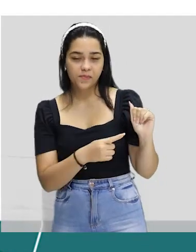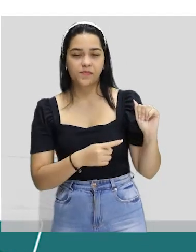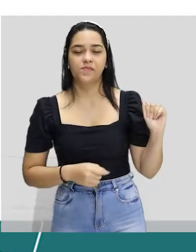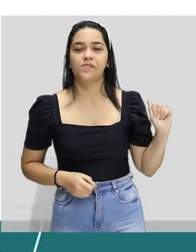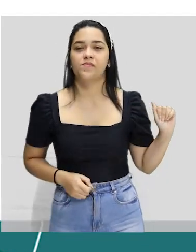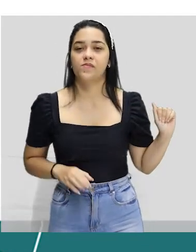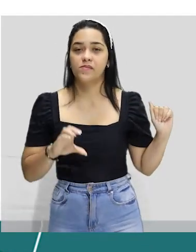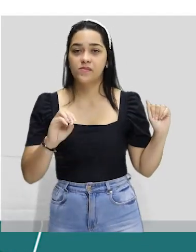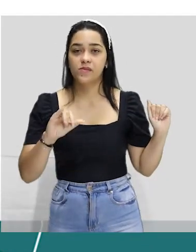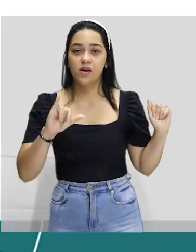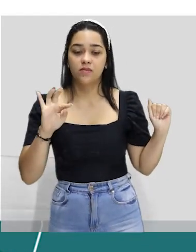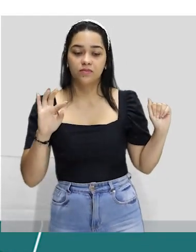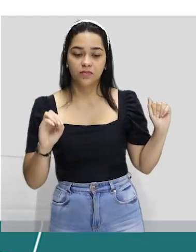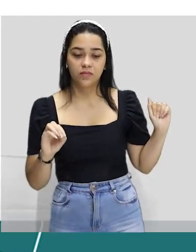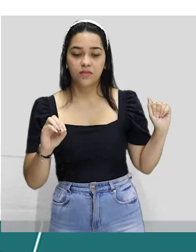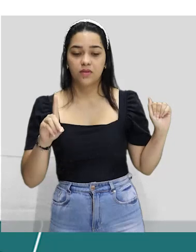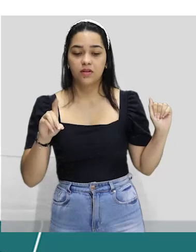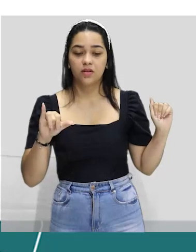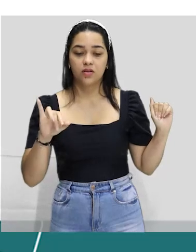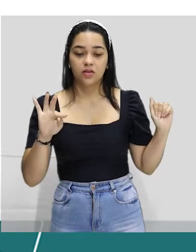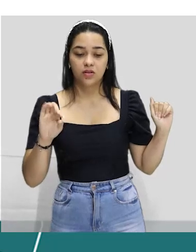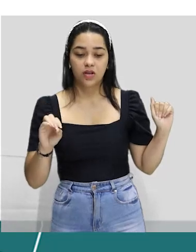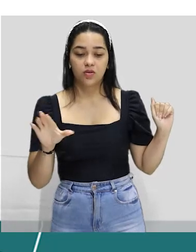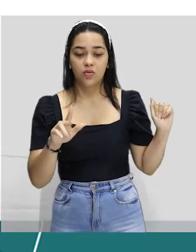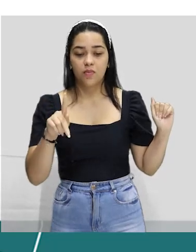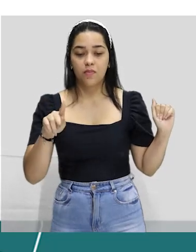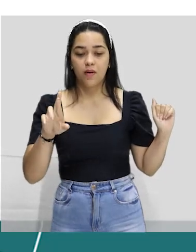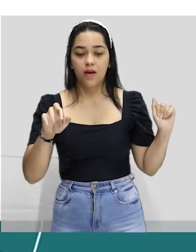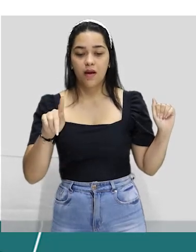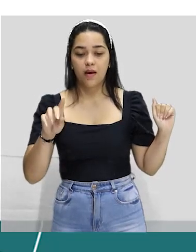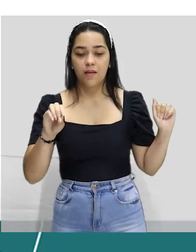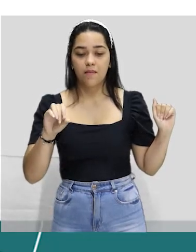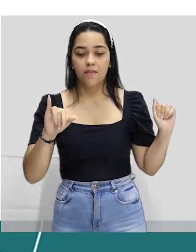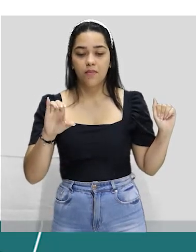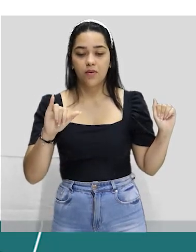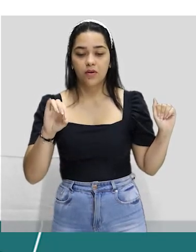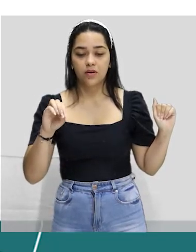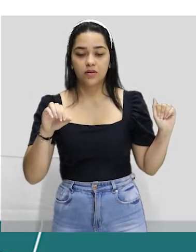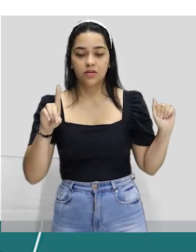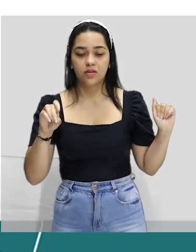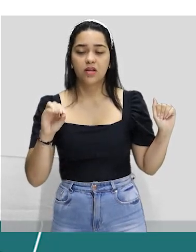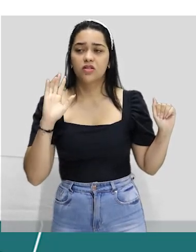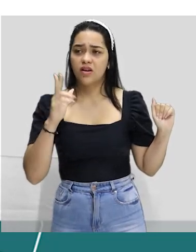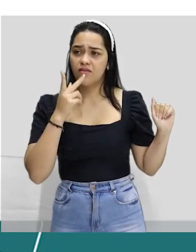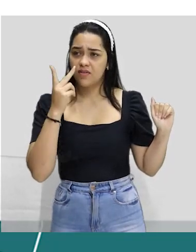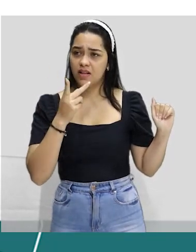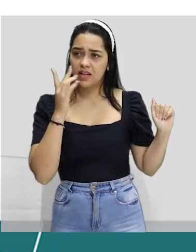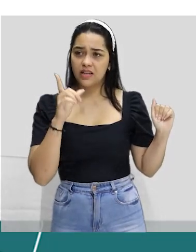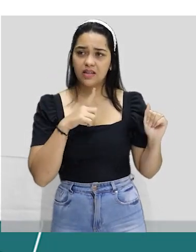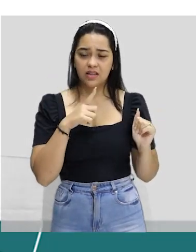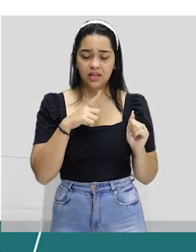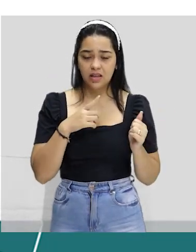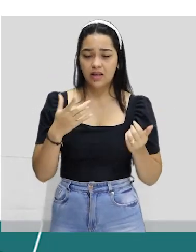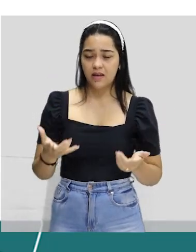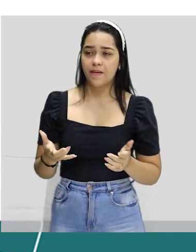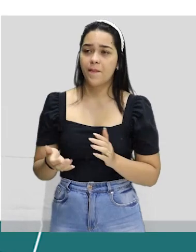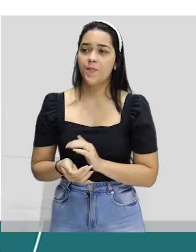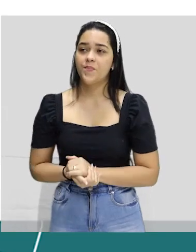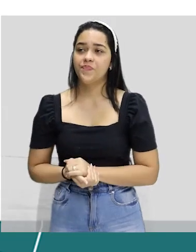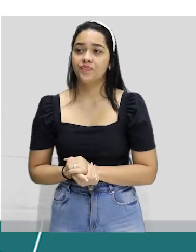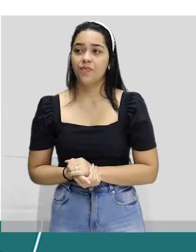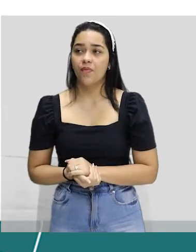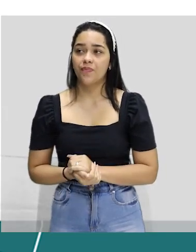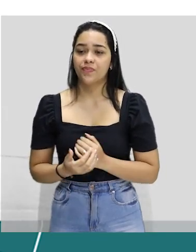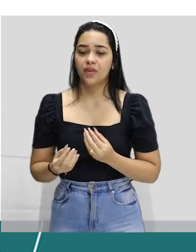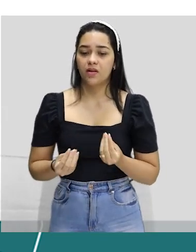Ó, objeto direto preposicionado. A gente já viu esse assunto, eu já comentei. Nós temos o objeto direto, né? O